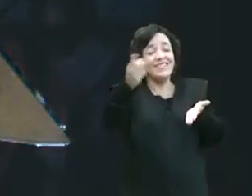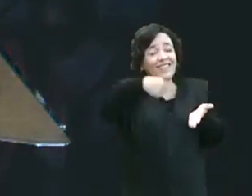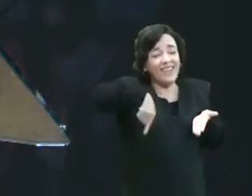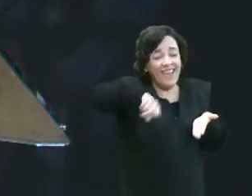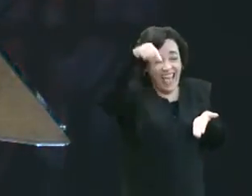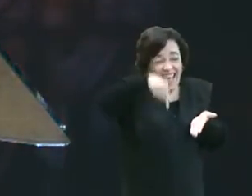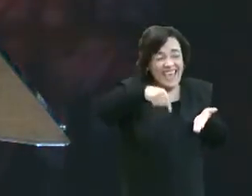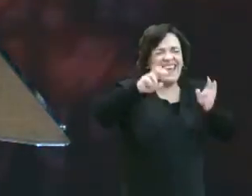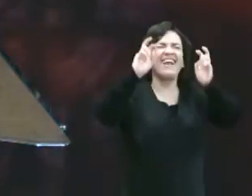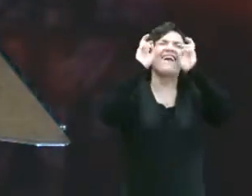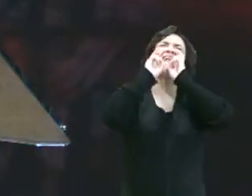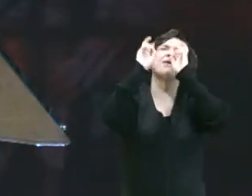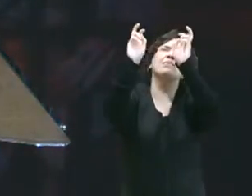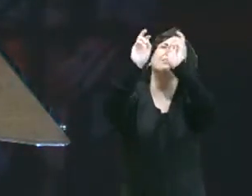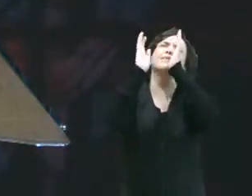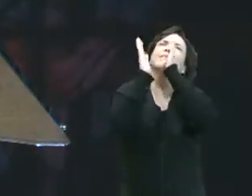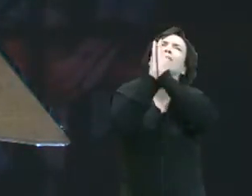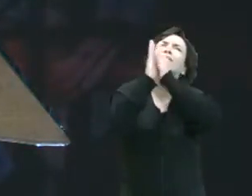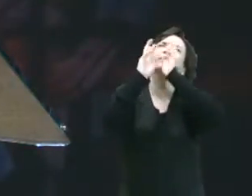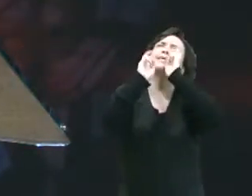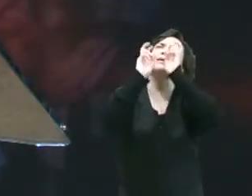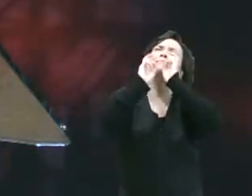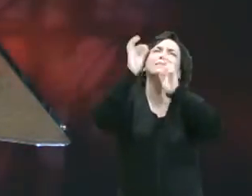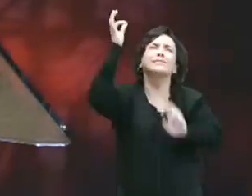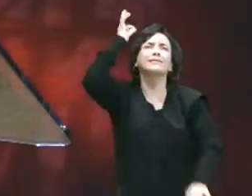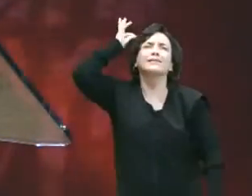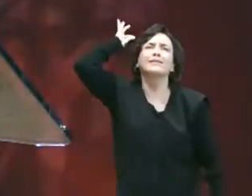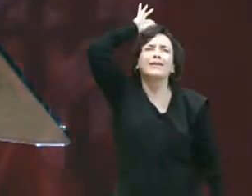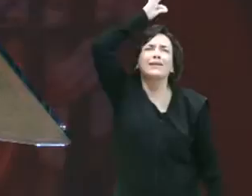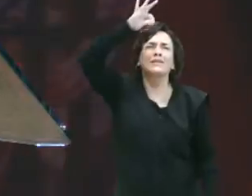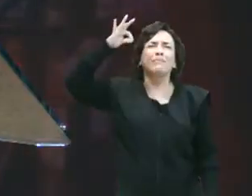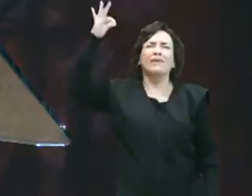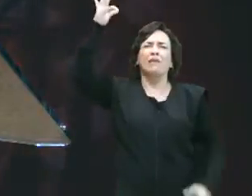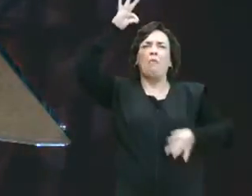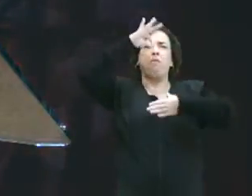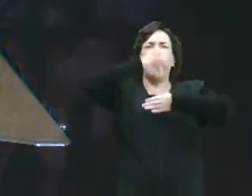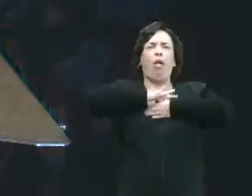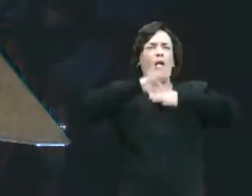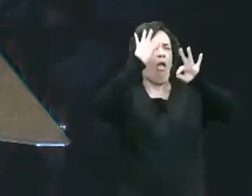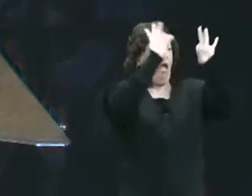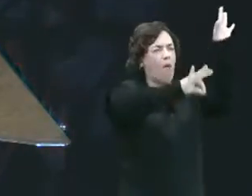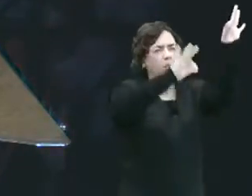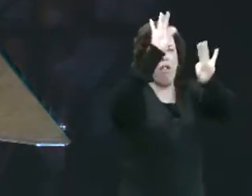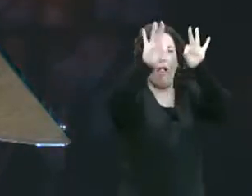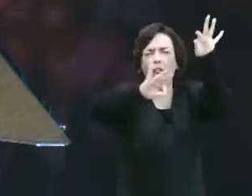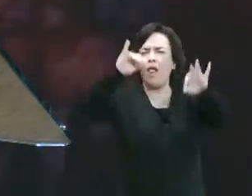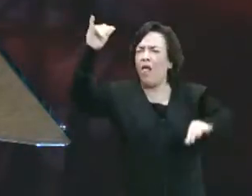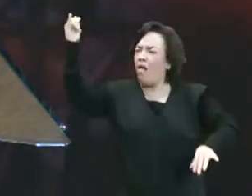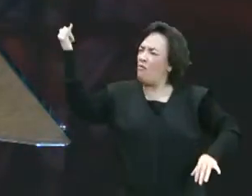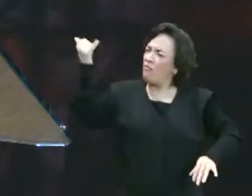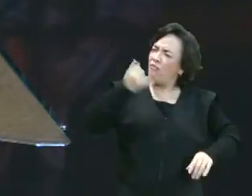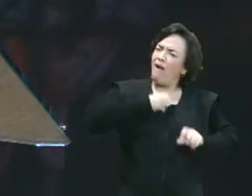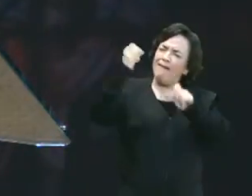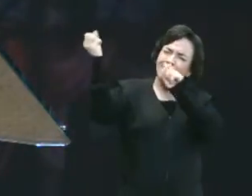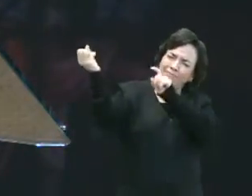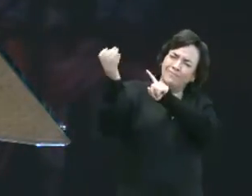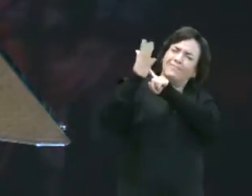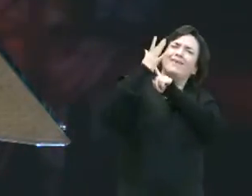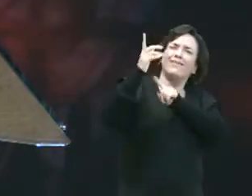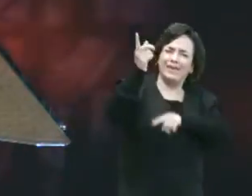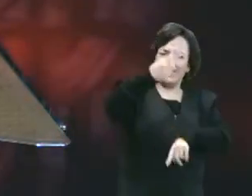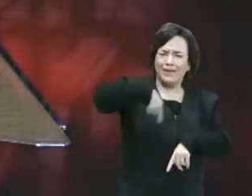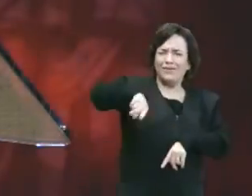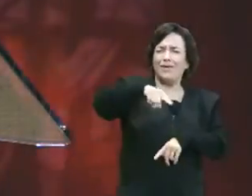clamamos: Santo Espírito de Deus, se move, fala conosco, se revela a nós, que a